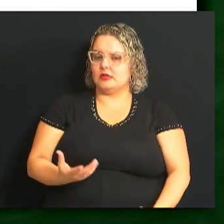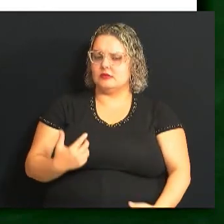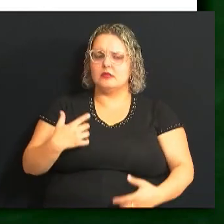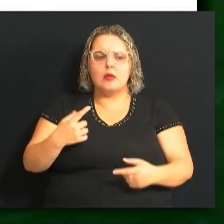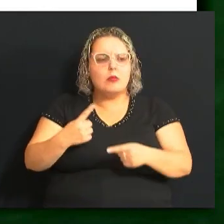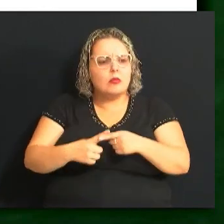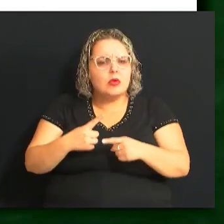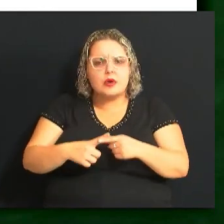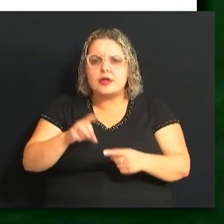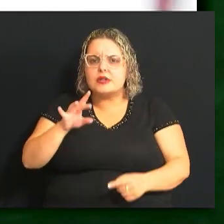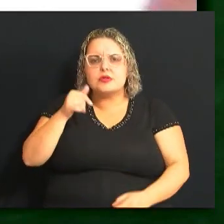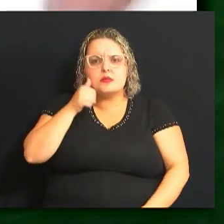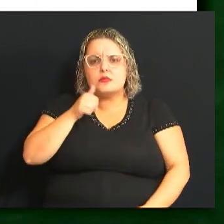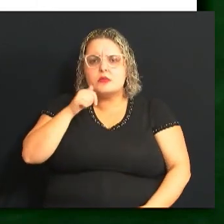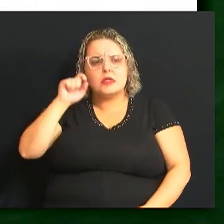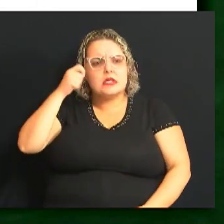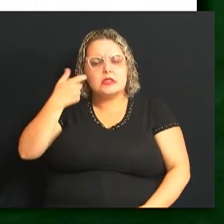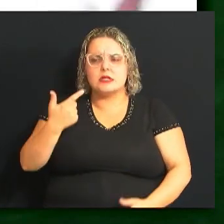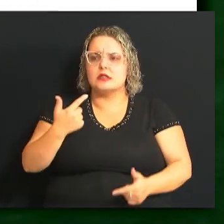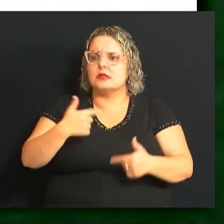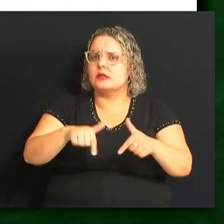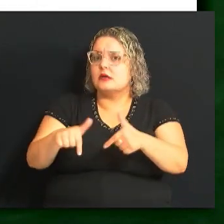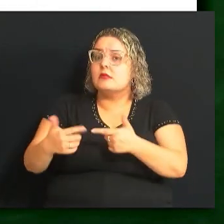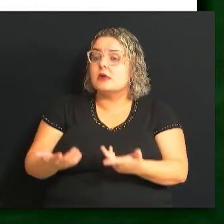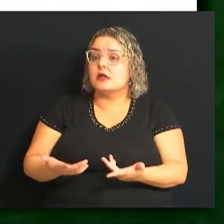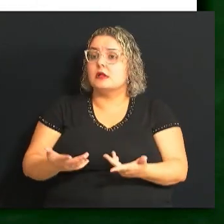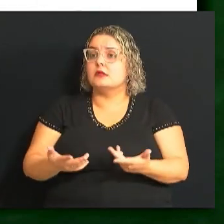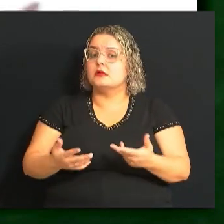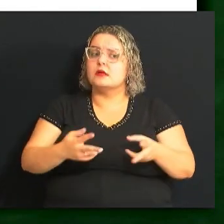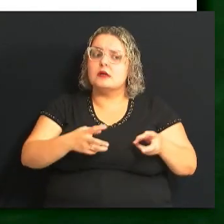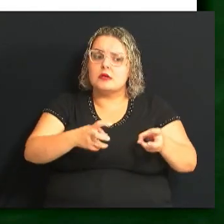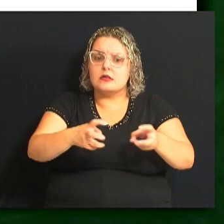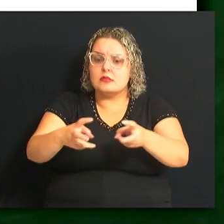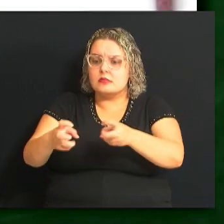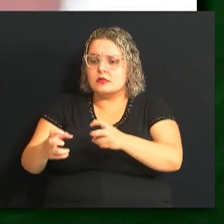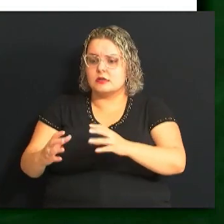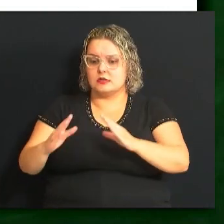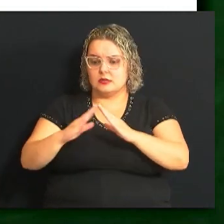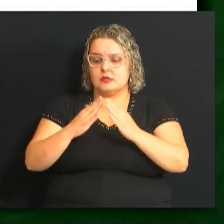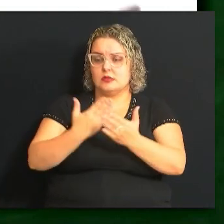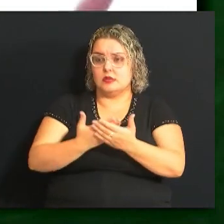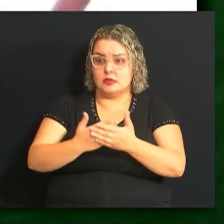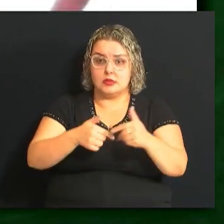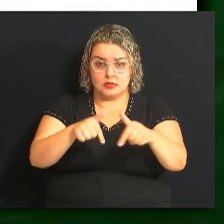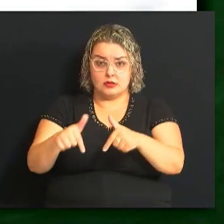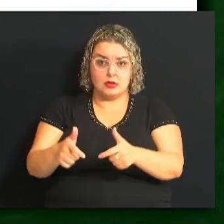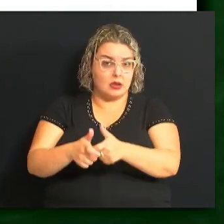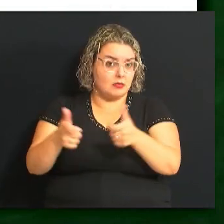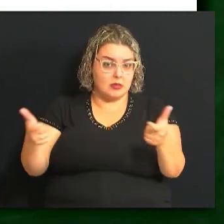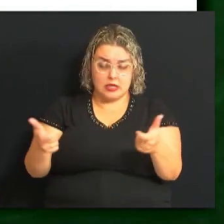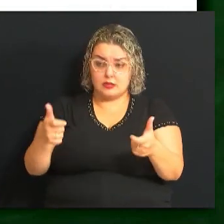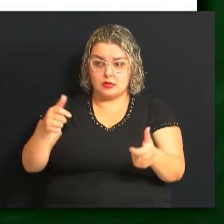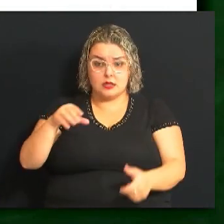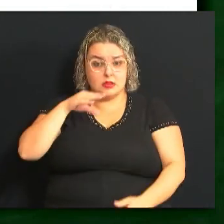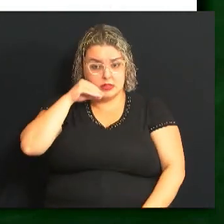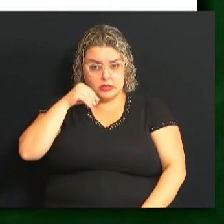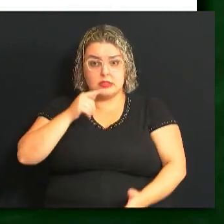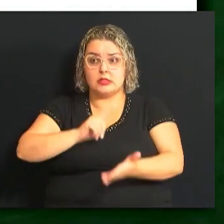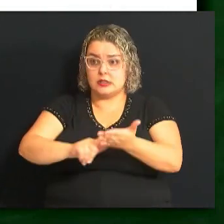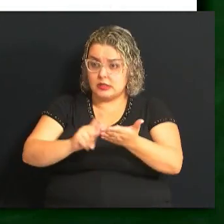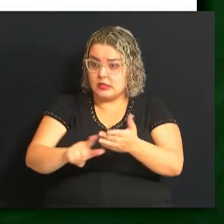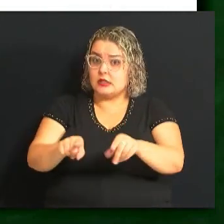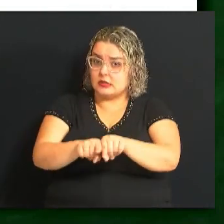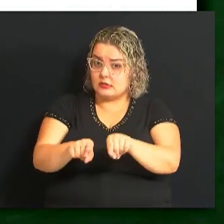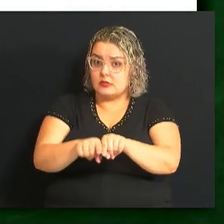mulheres negras trabalhando? Aí ela observa na escola onde ela trabalha, onde ela estuda, que a maioria das funcionárias da limpeza também são